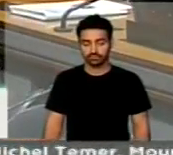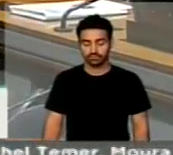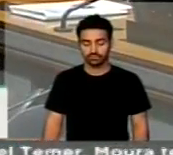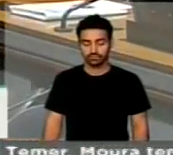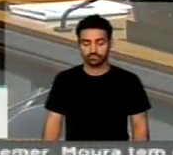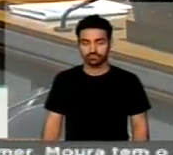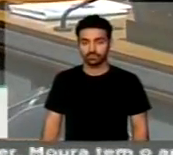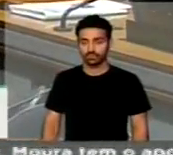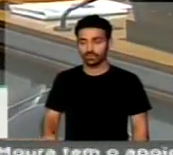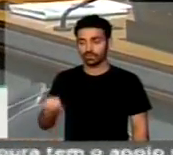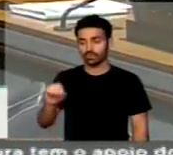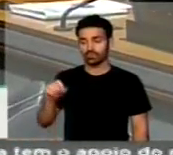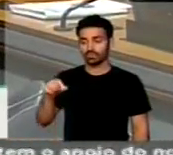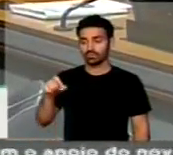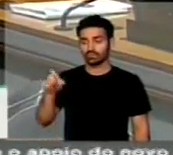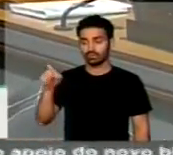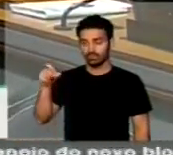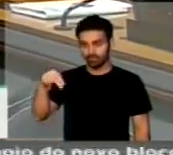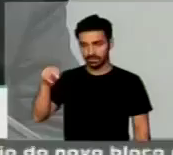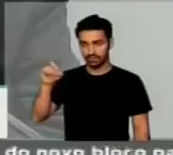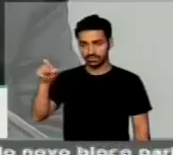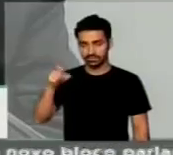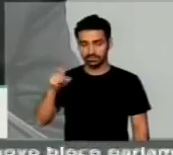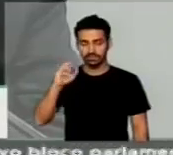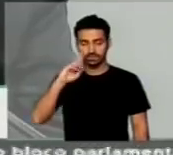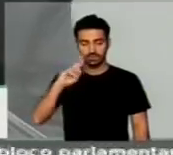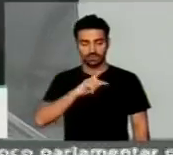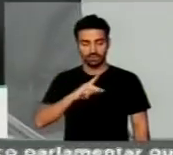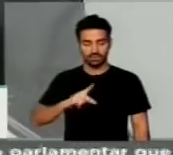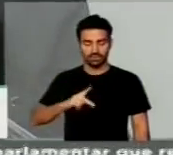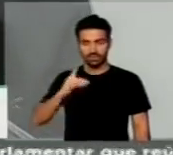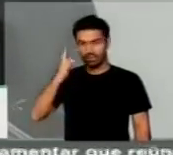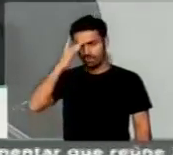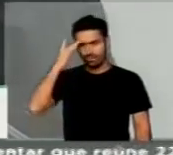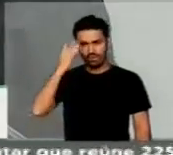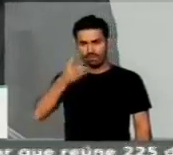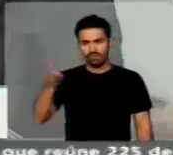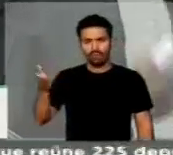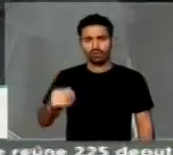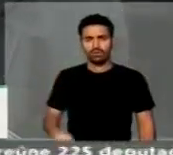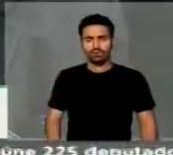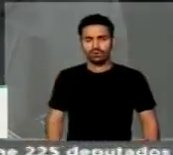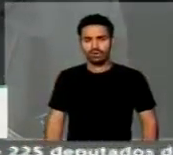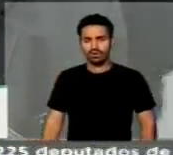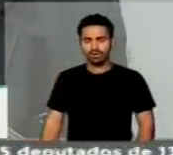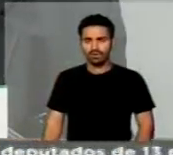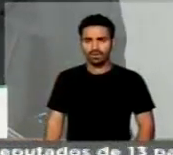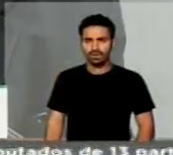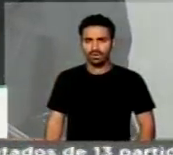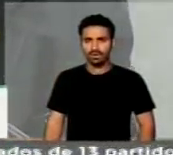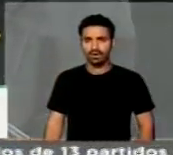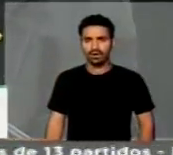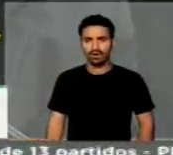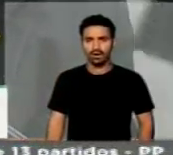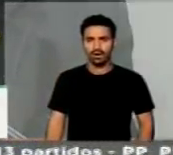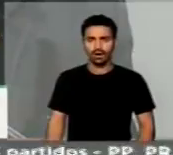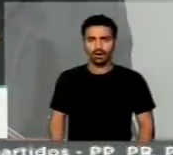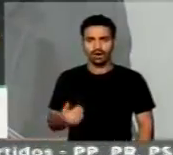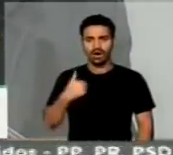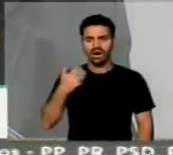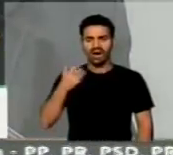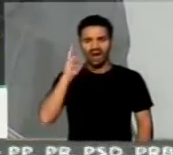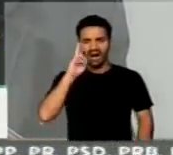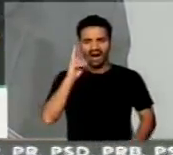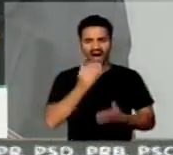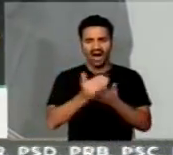Antônio. Senhor presidente, senhor representado, eu quero começar aqui lembrando que